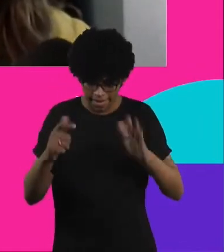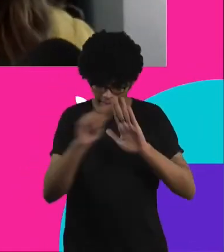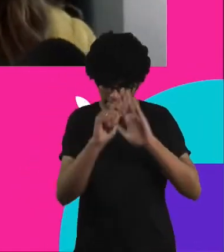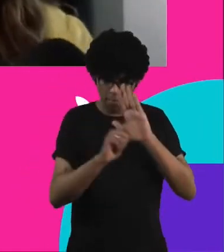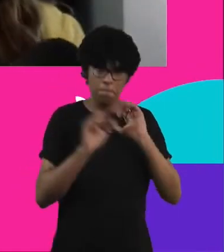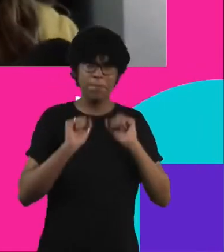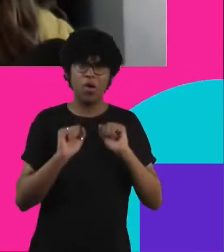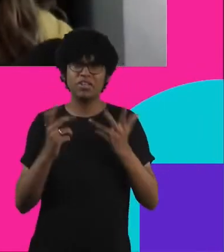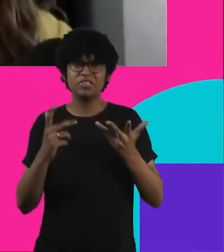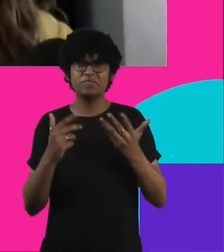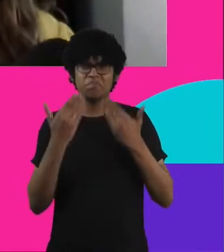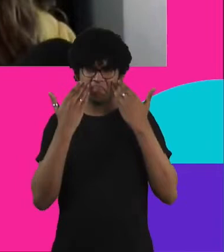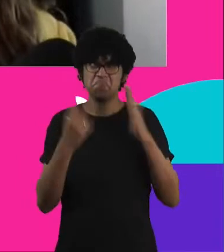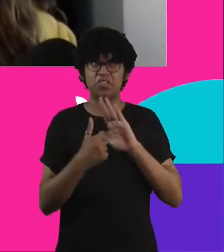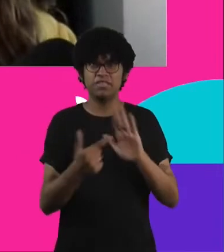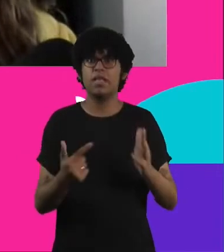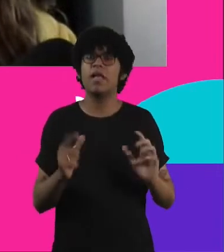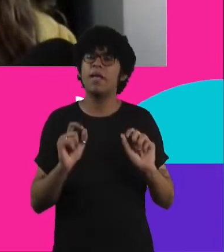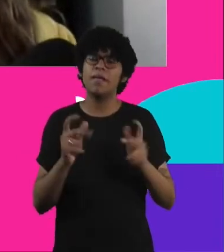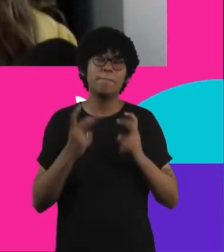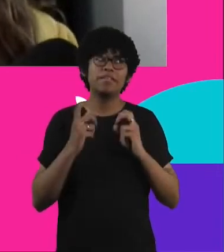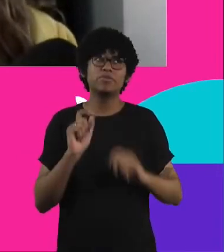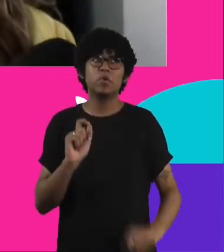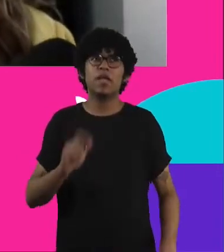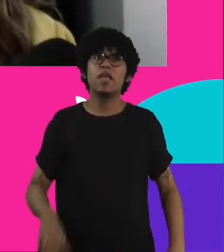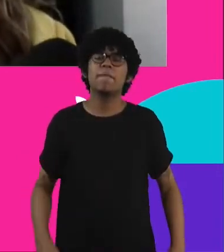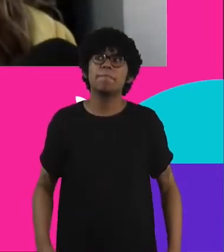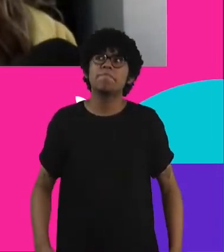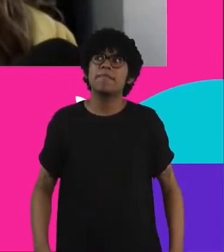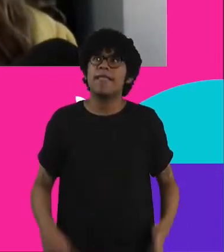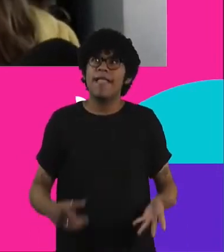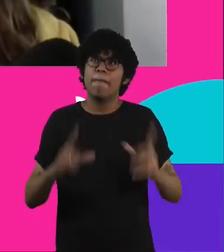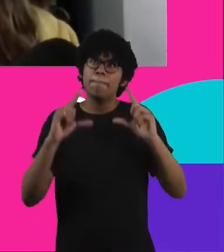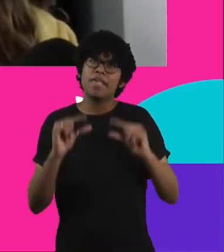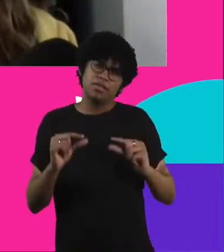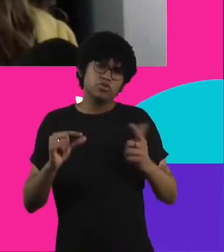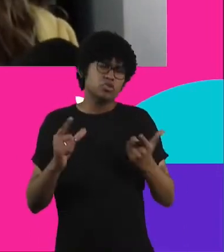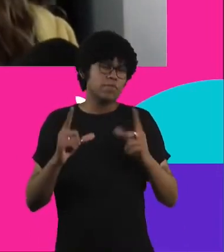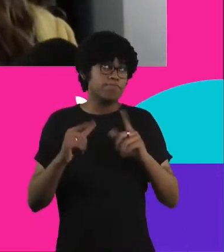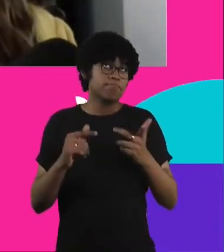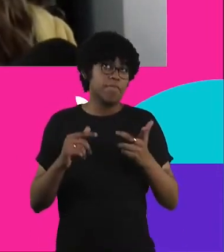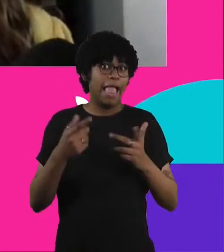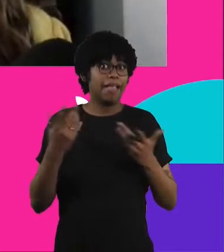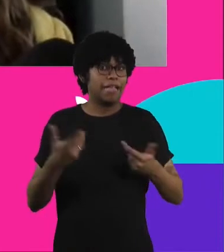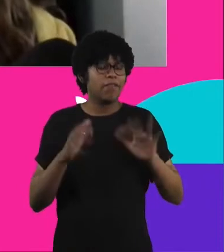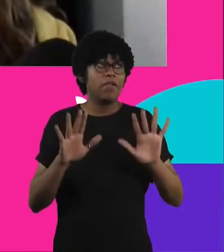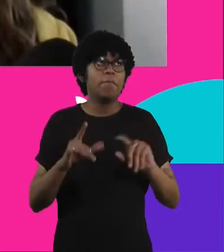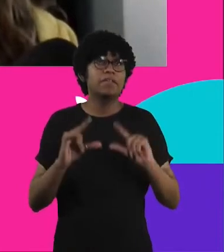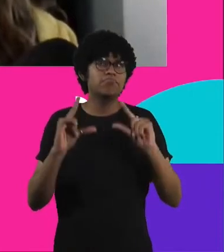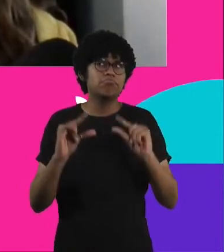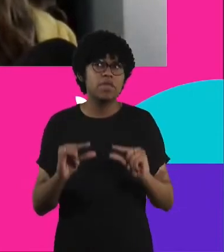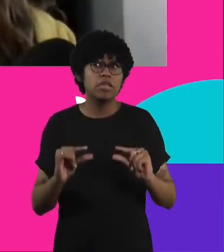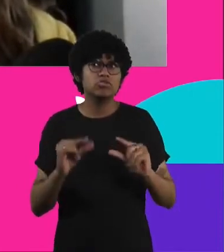possam trazer, percebo eu que seja menos, por incrível que pareça, menos em como ele